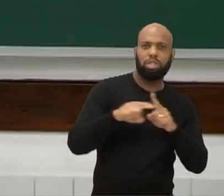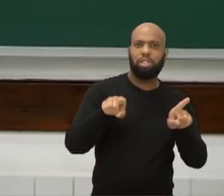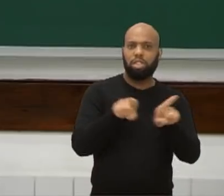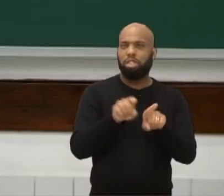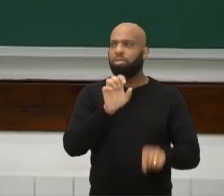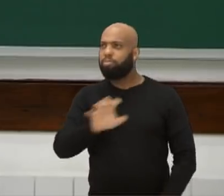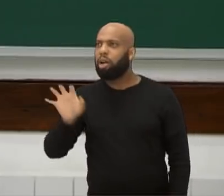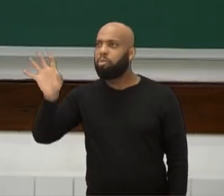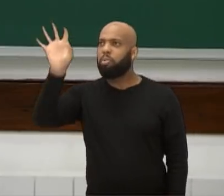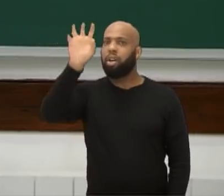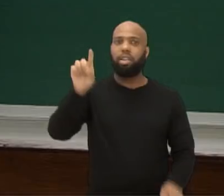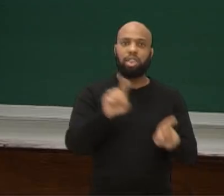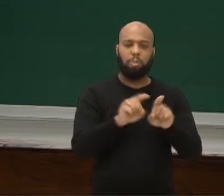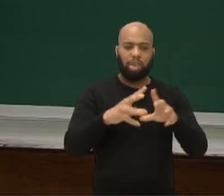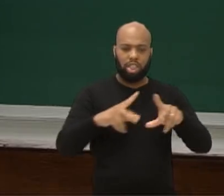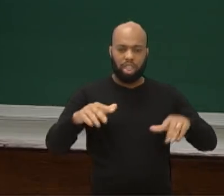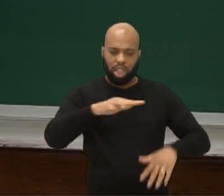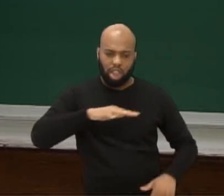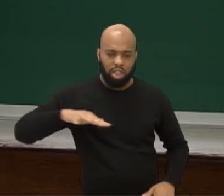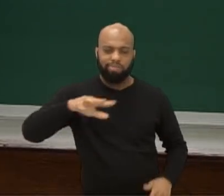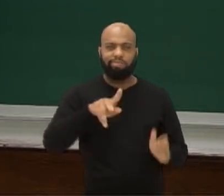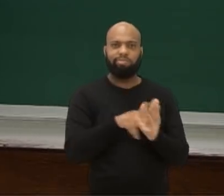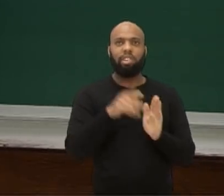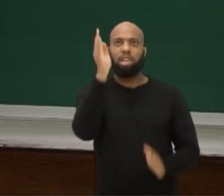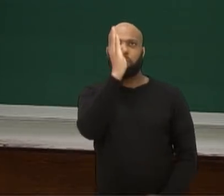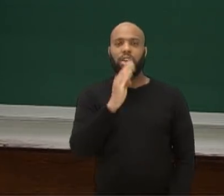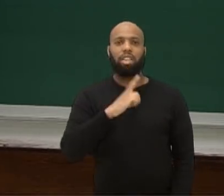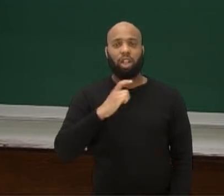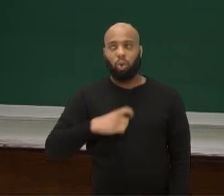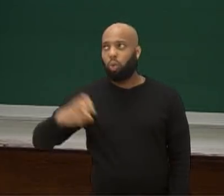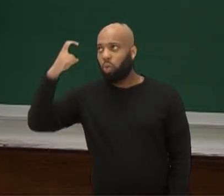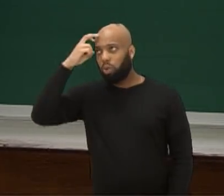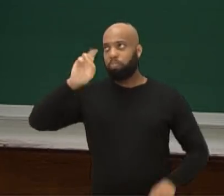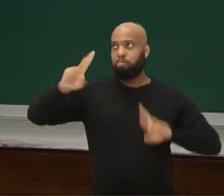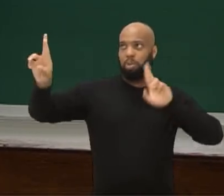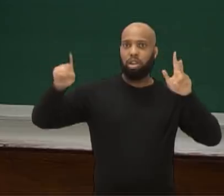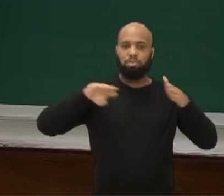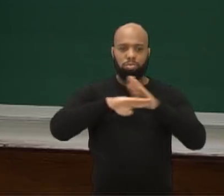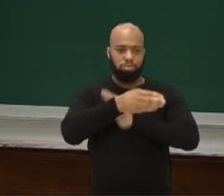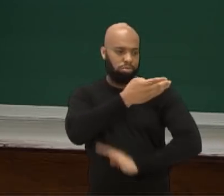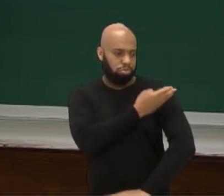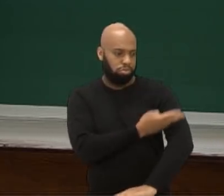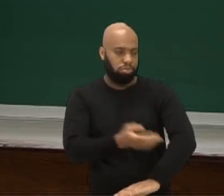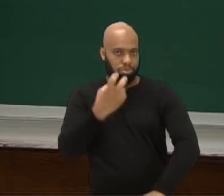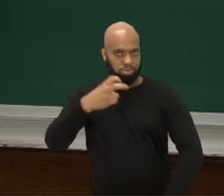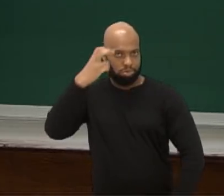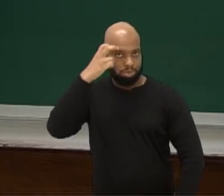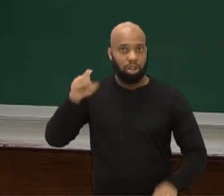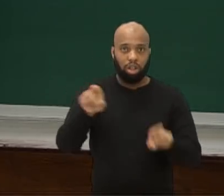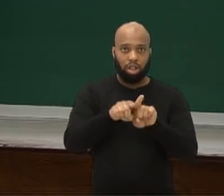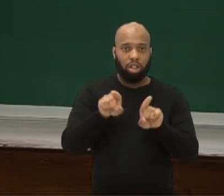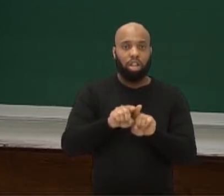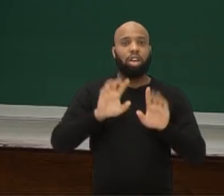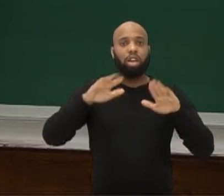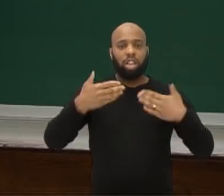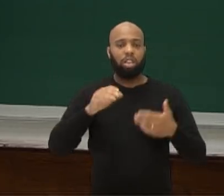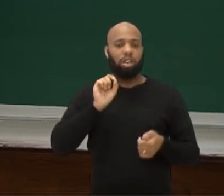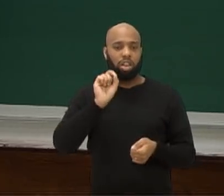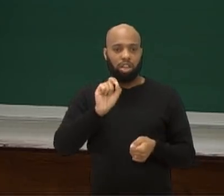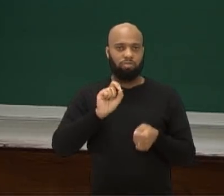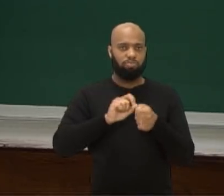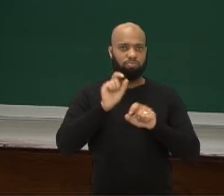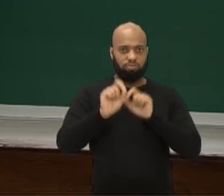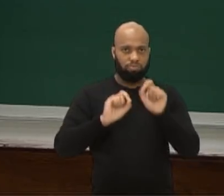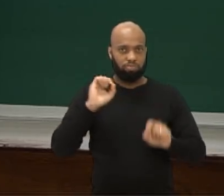regional. Os territórios do Brasil têm culturas diferentes, costumes diferentes e tudo isso levou a